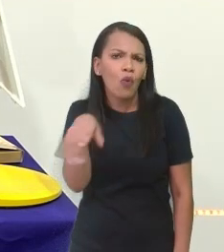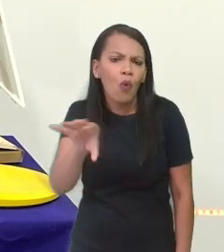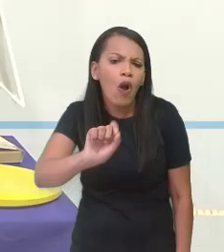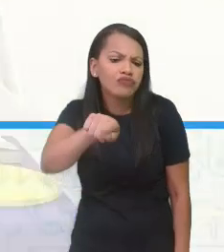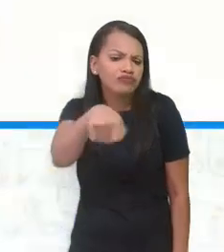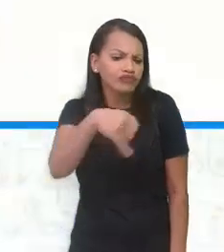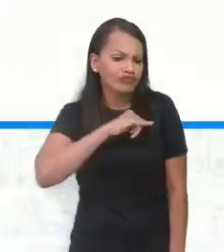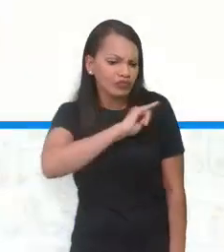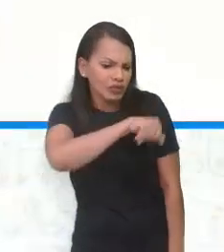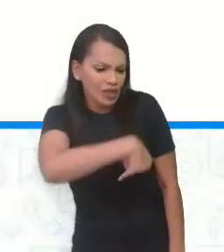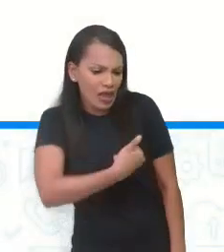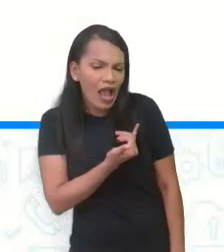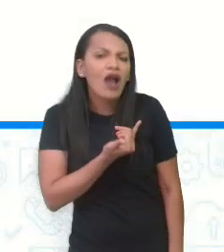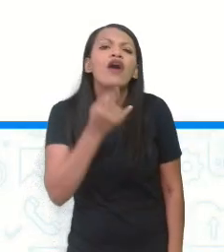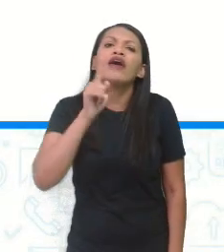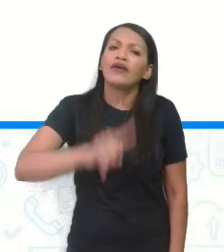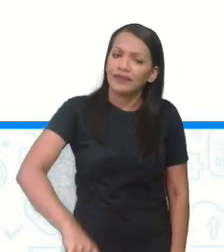renovo.